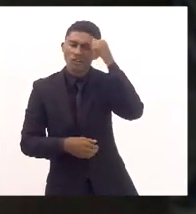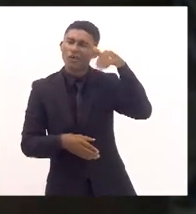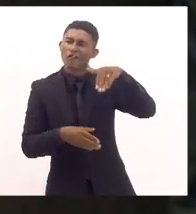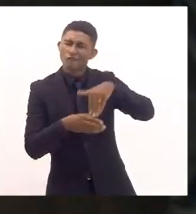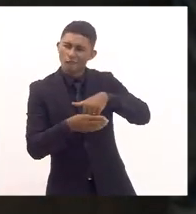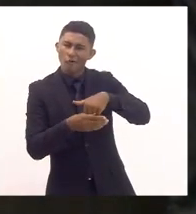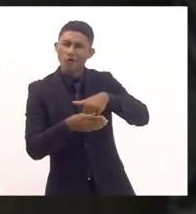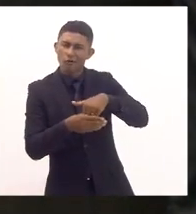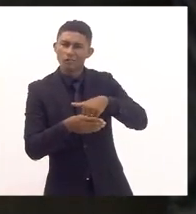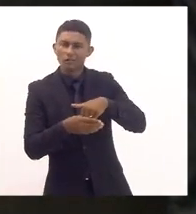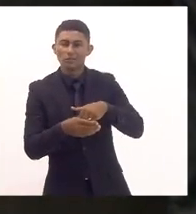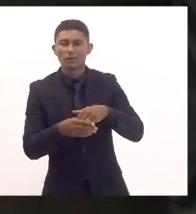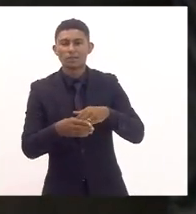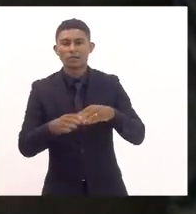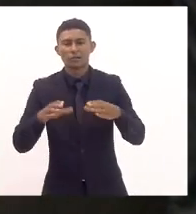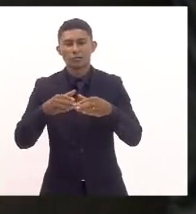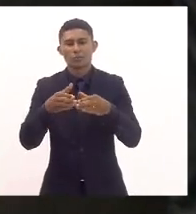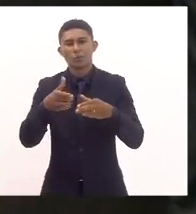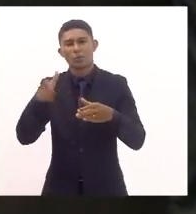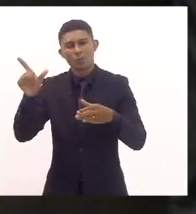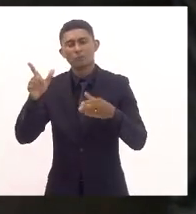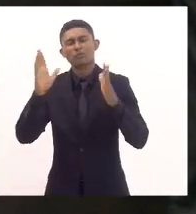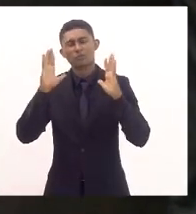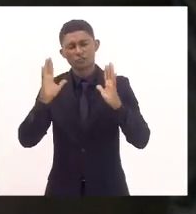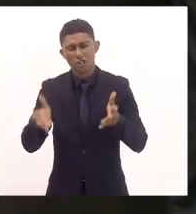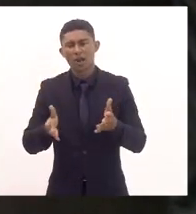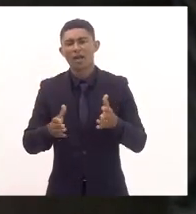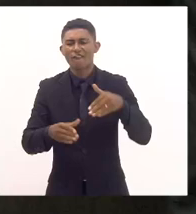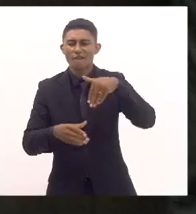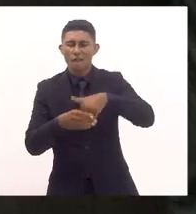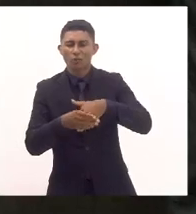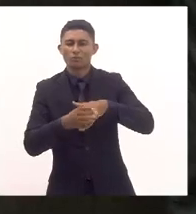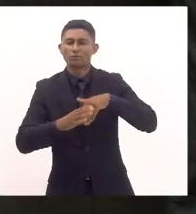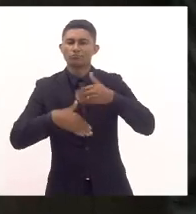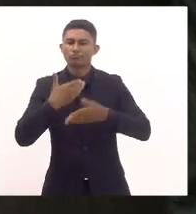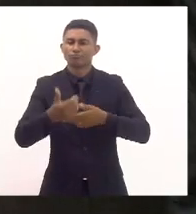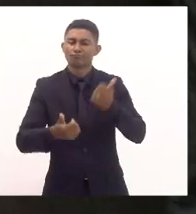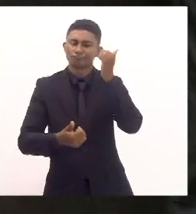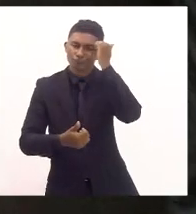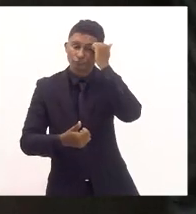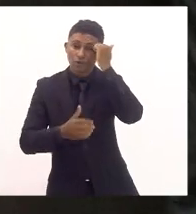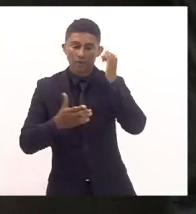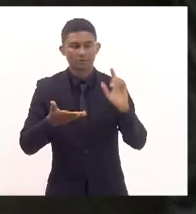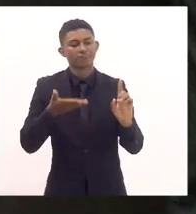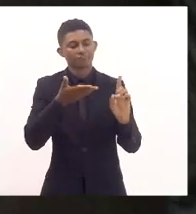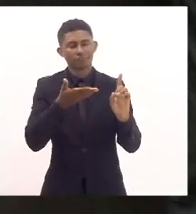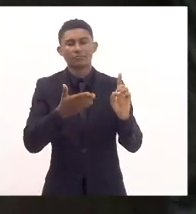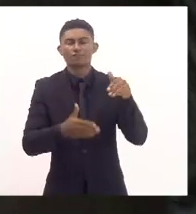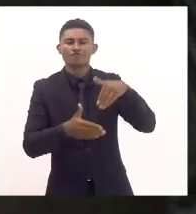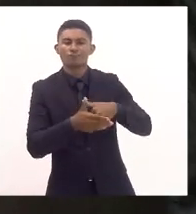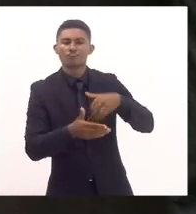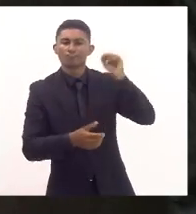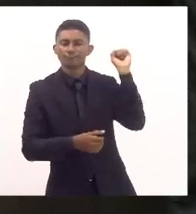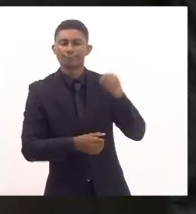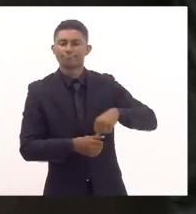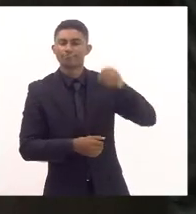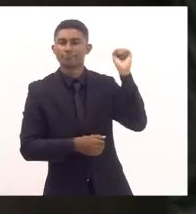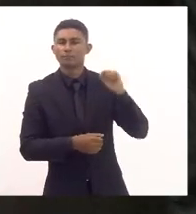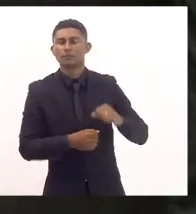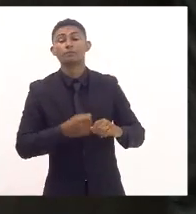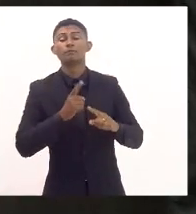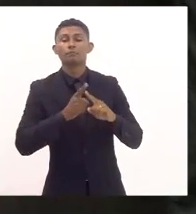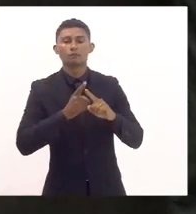não para G transparente para Generosa Já me arrependi de votos aqui mas para o Murilo voto sim convicção por